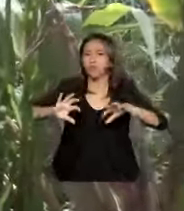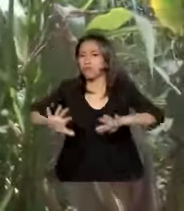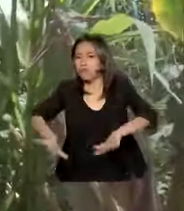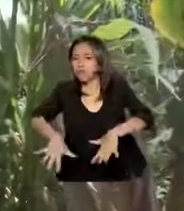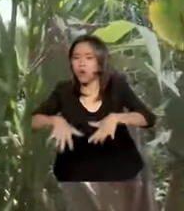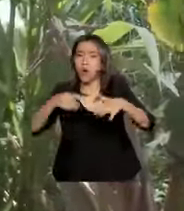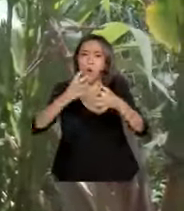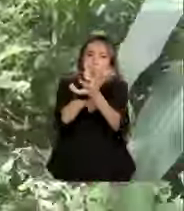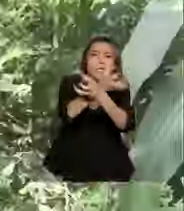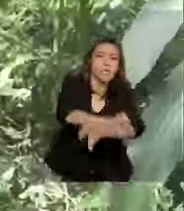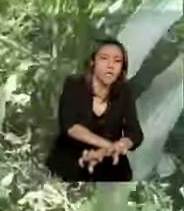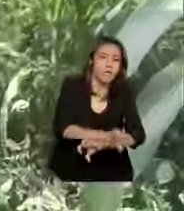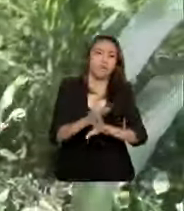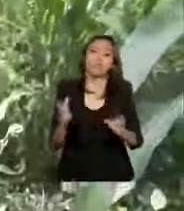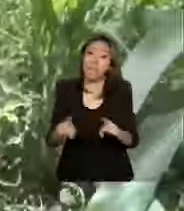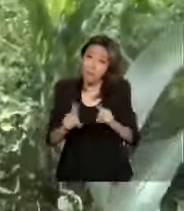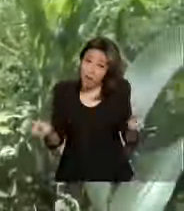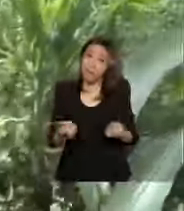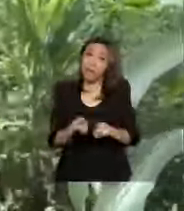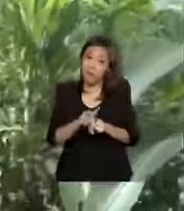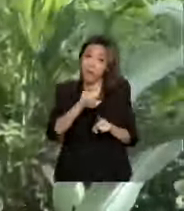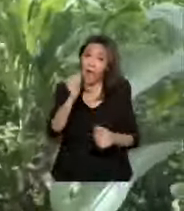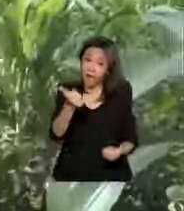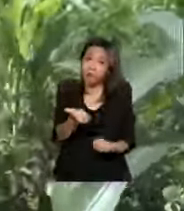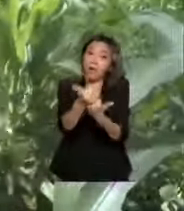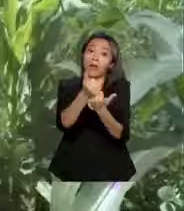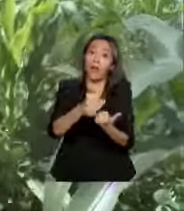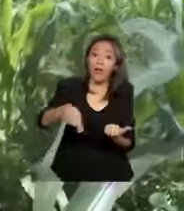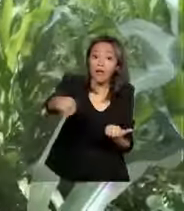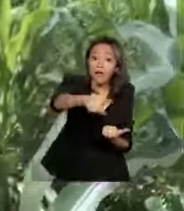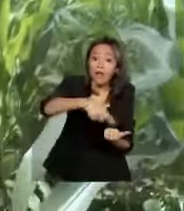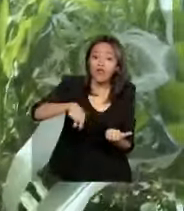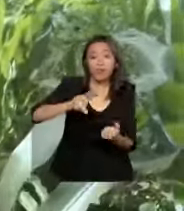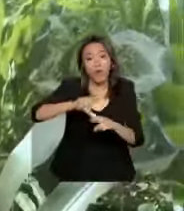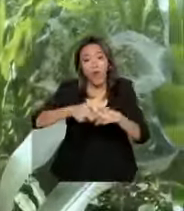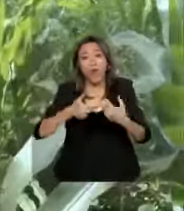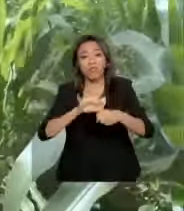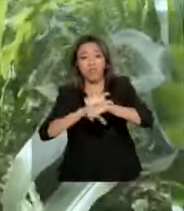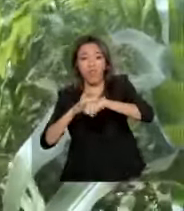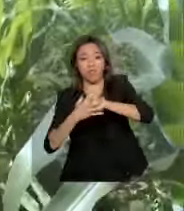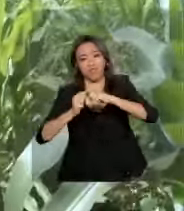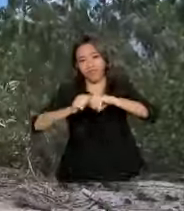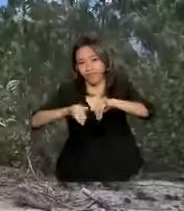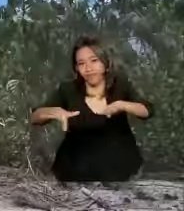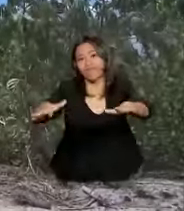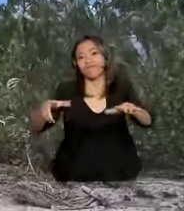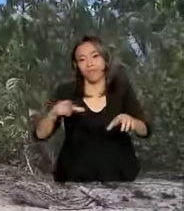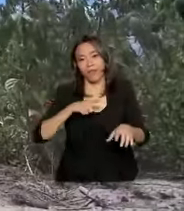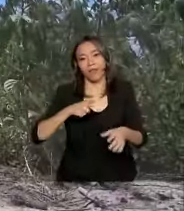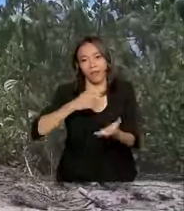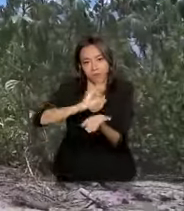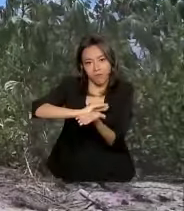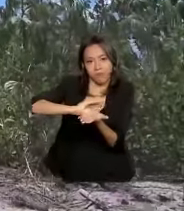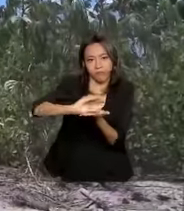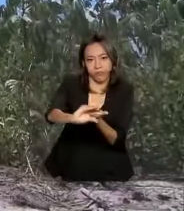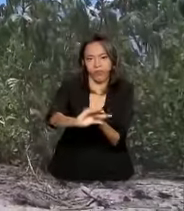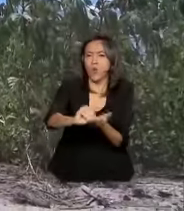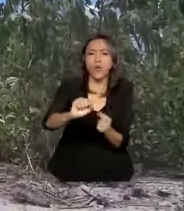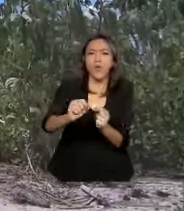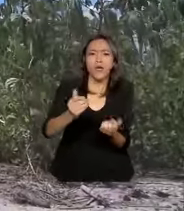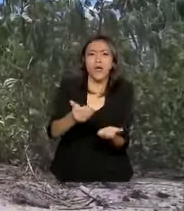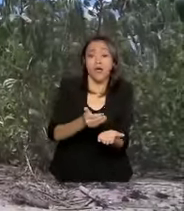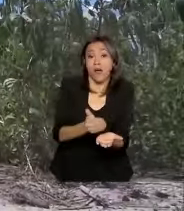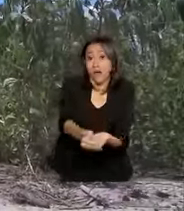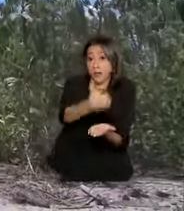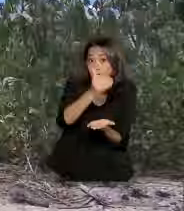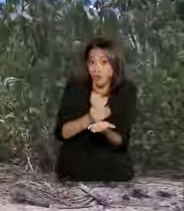agora também vai minimizar as dificuldades de renda com a pandemia do coronavírus. A antecipação significa